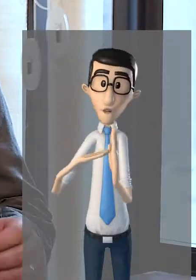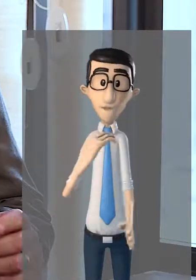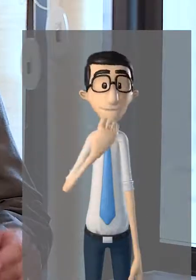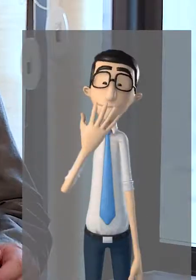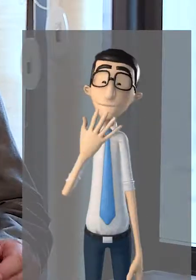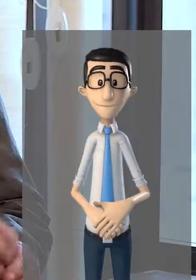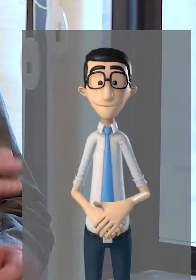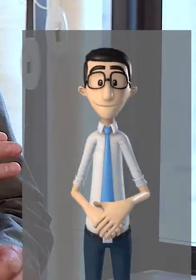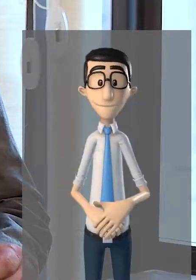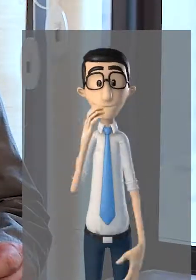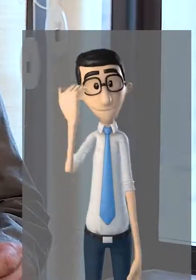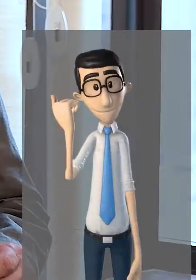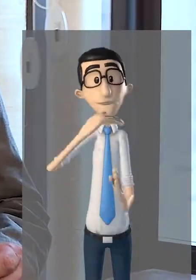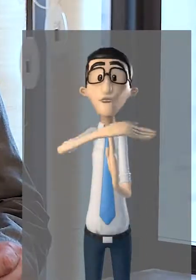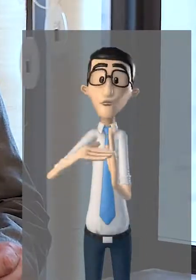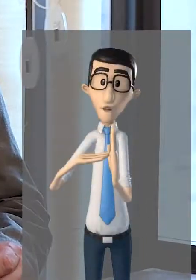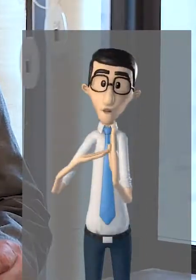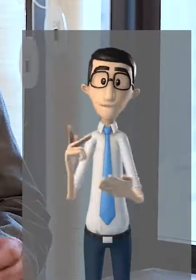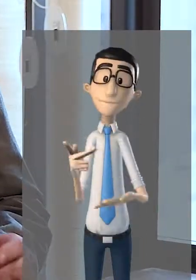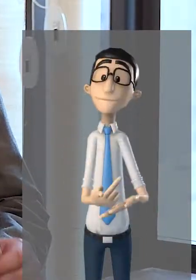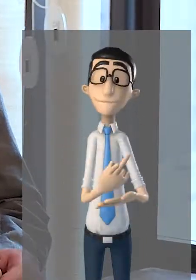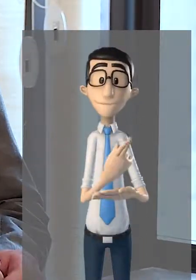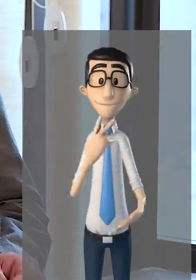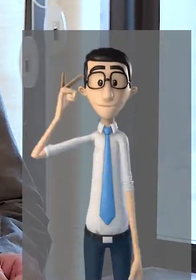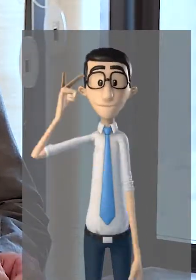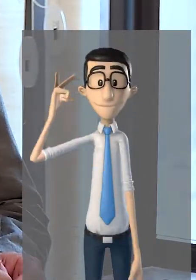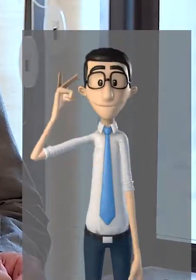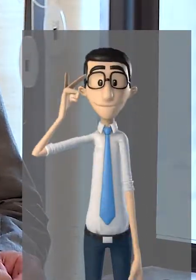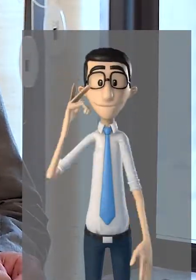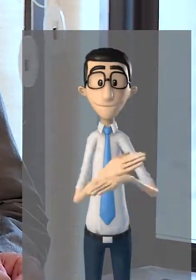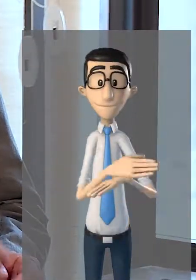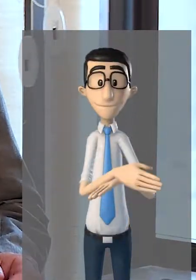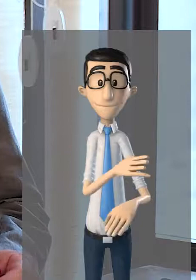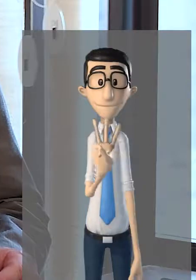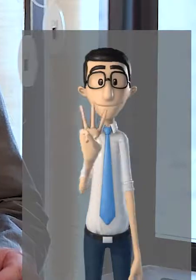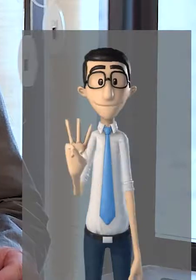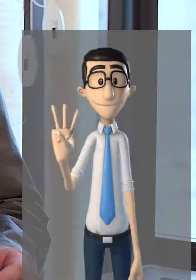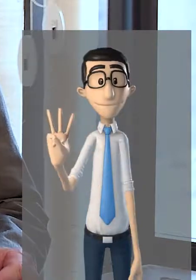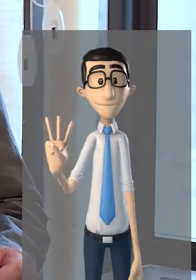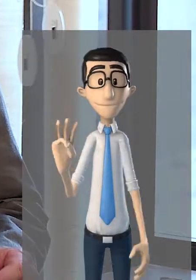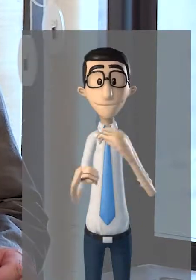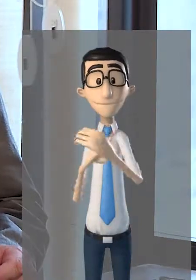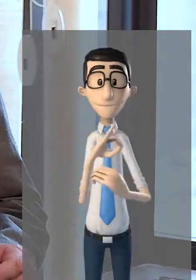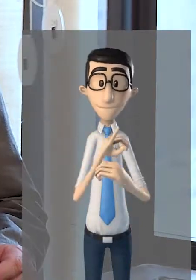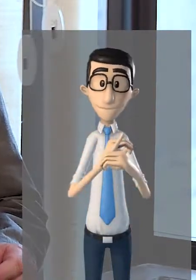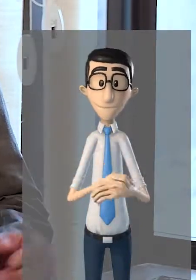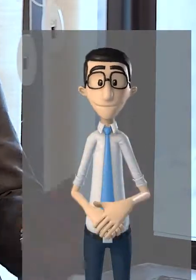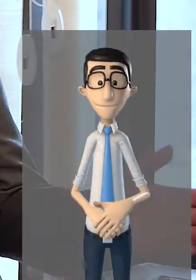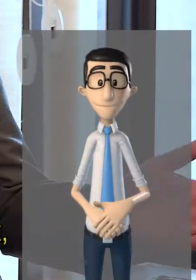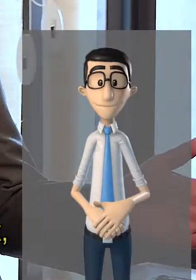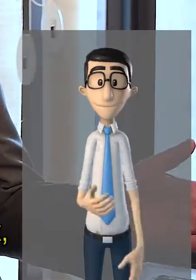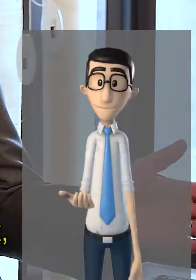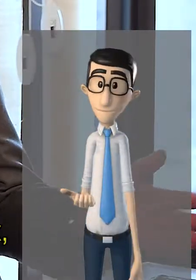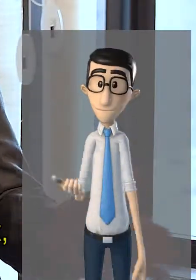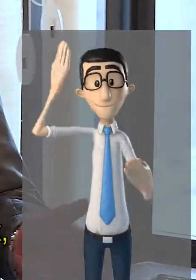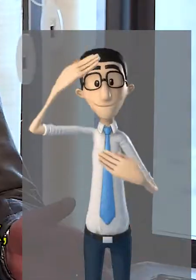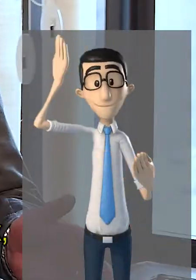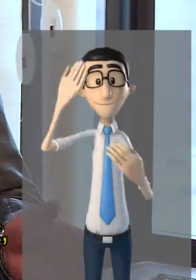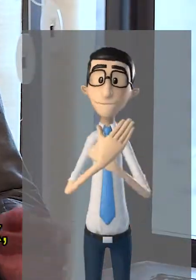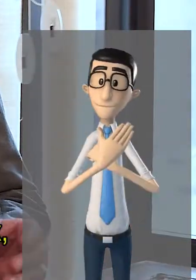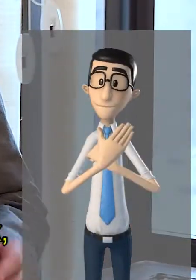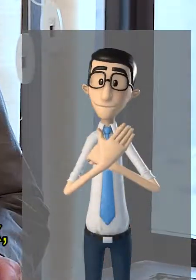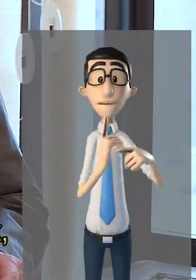Paulo, acesse o site visitesaopaulo.com ou acesse as nossas redes sociais. São Paulo é tudo de bom. Queremos agradecer